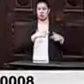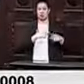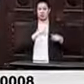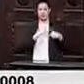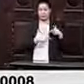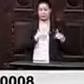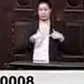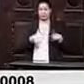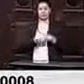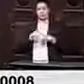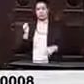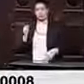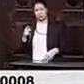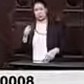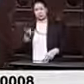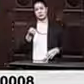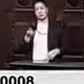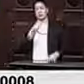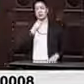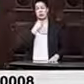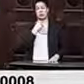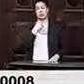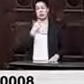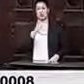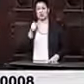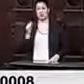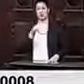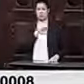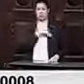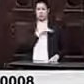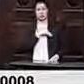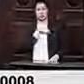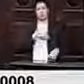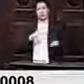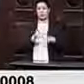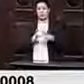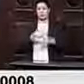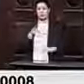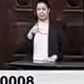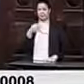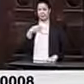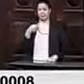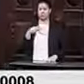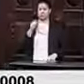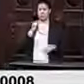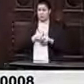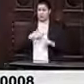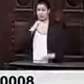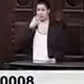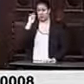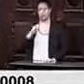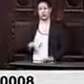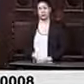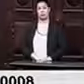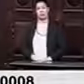pensionistas, que ainda não receberam os vencimentos, proventos e pensões do mês de abril.